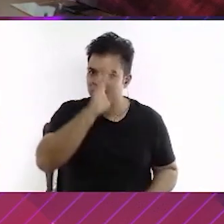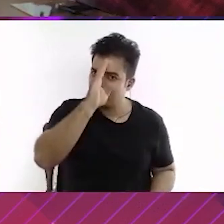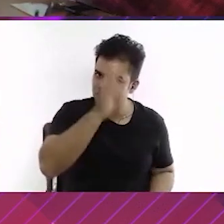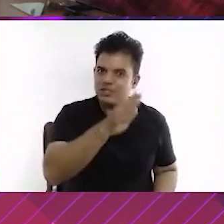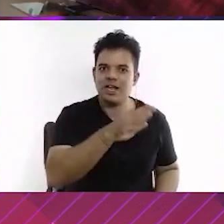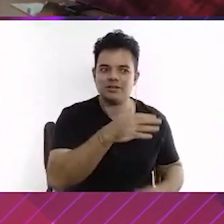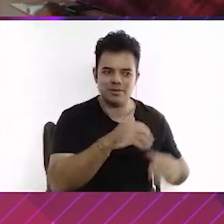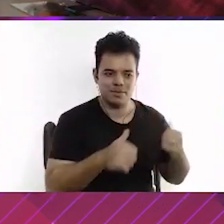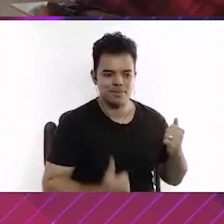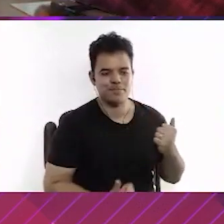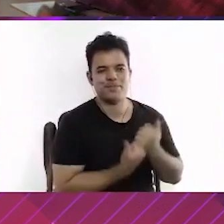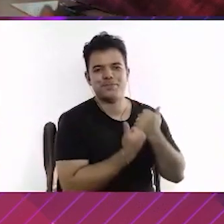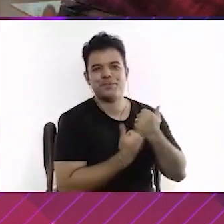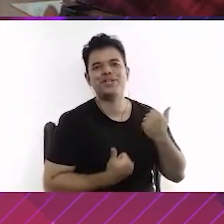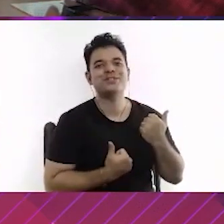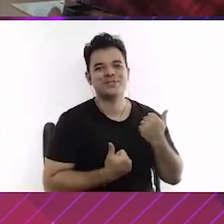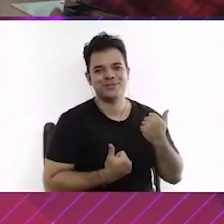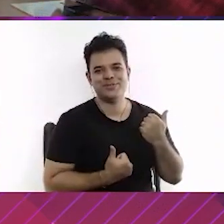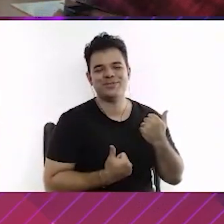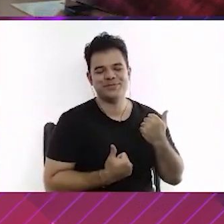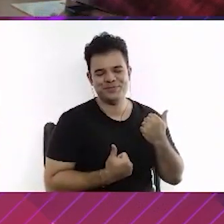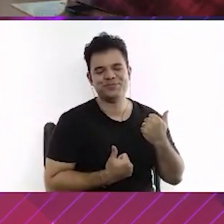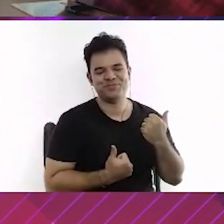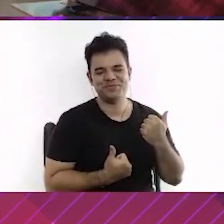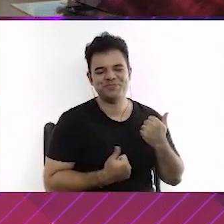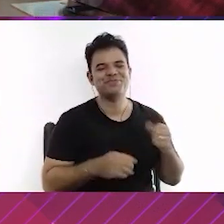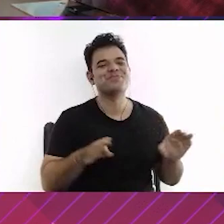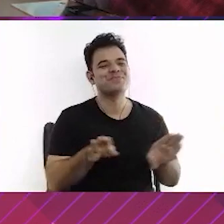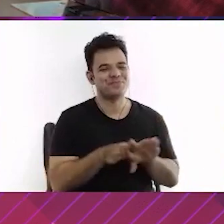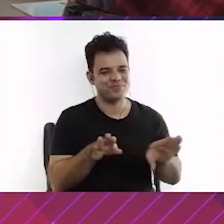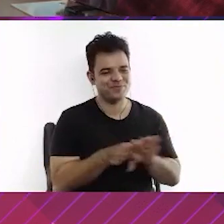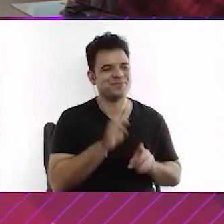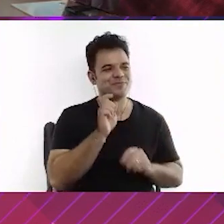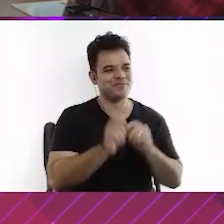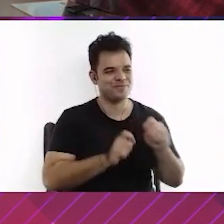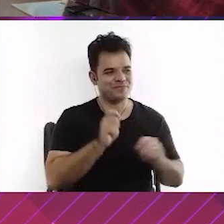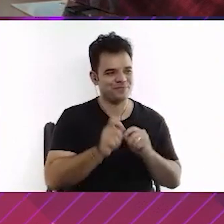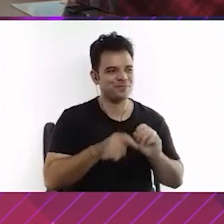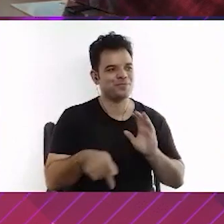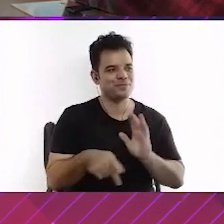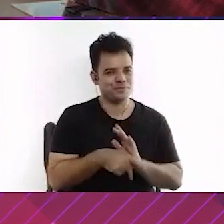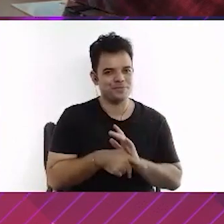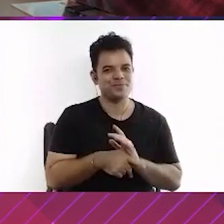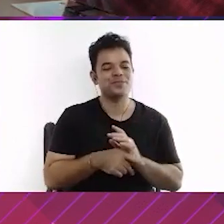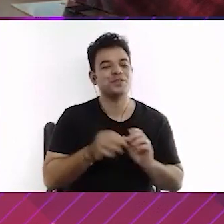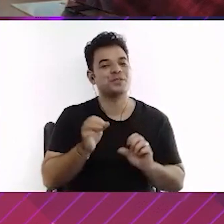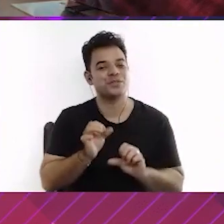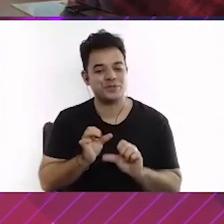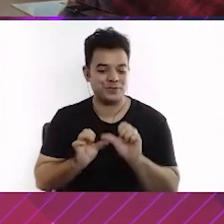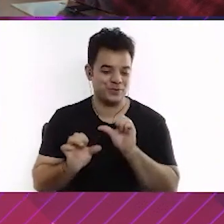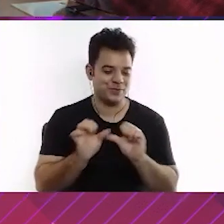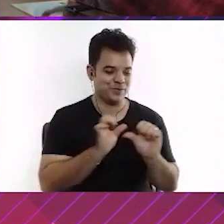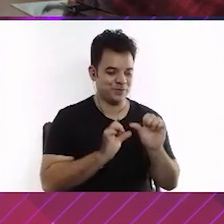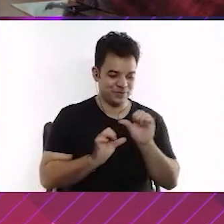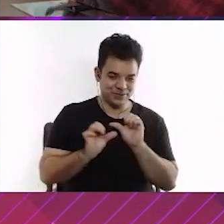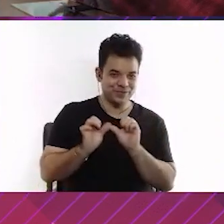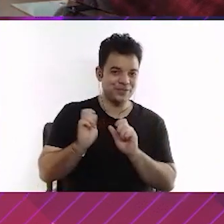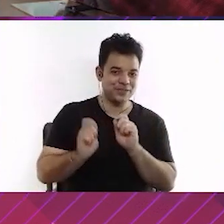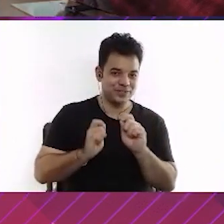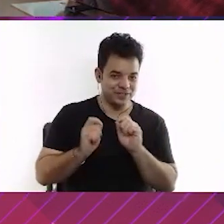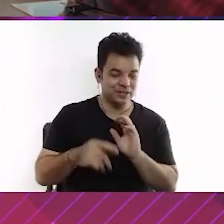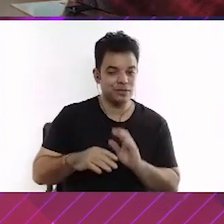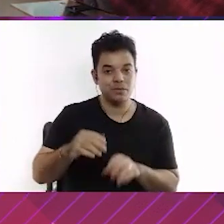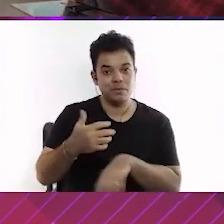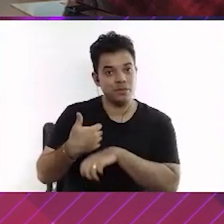embaixador. Além disso, a ideia era tentar trazer encontros multidisciplinares, para que esses profissionais